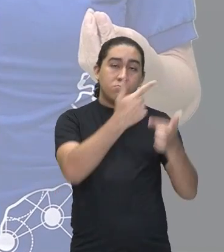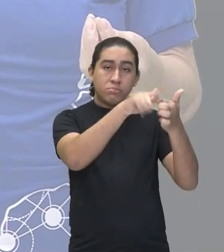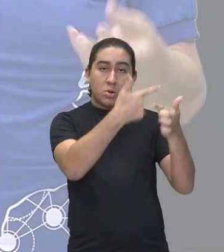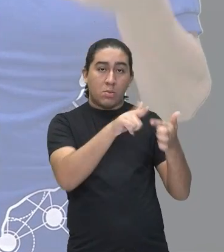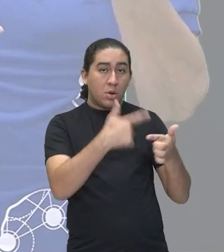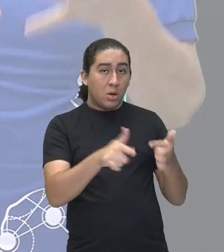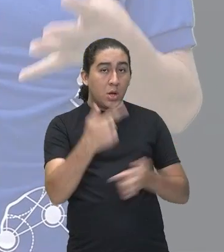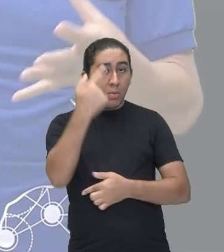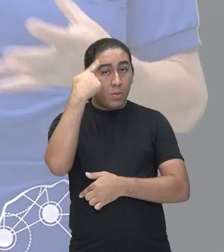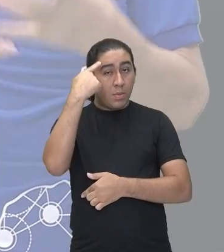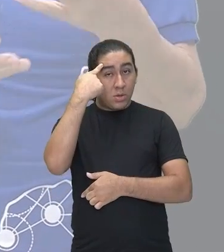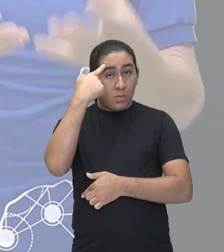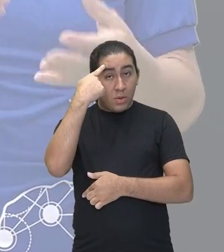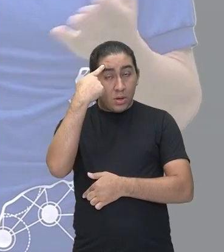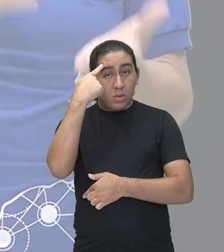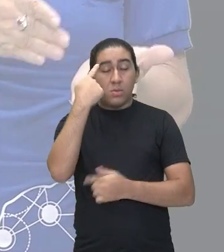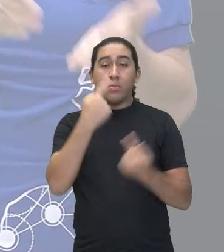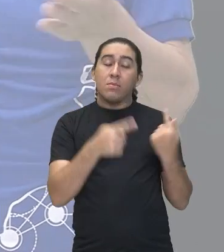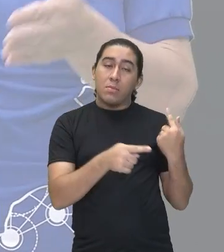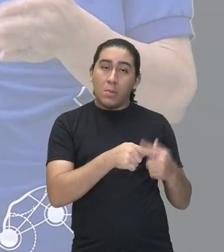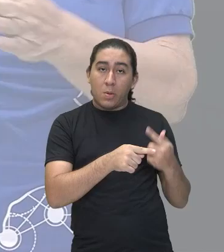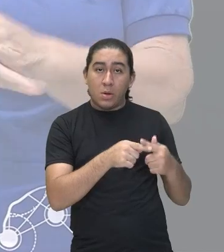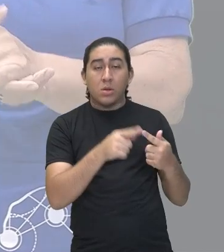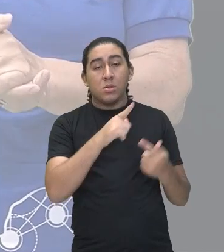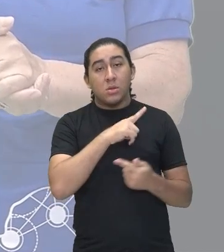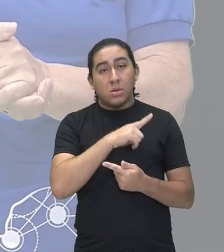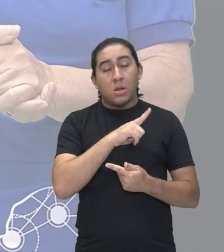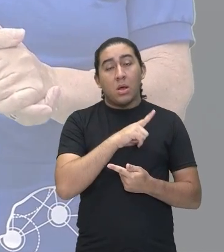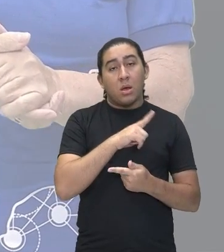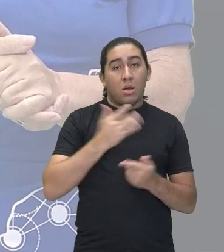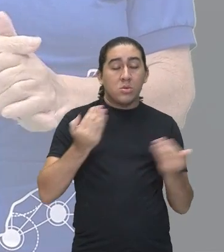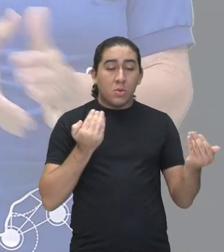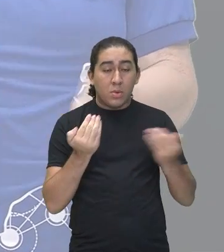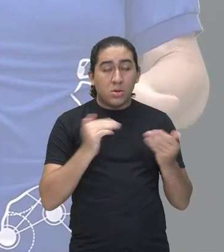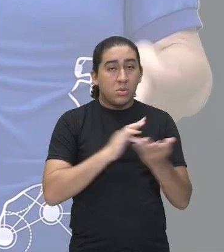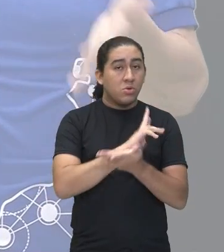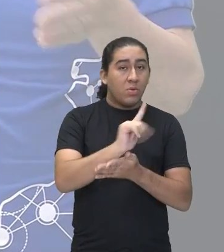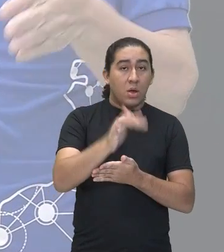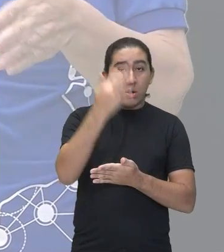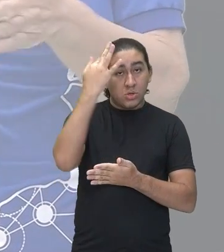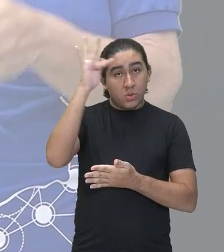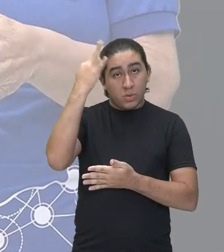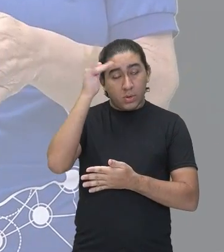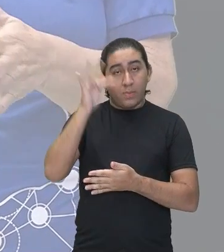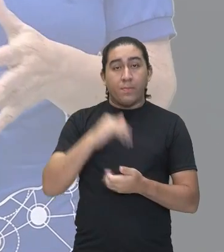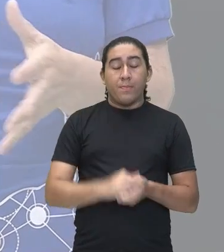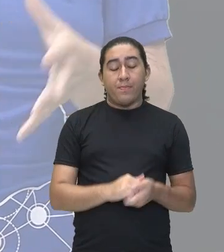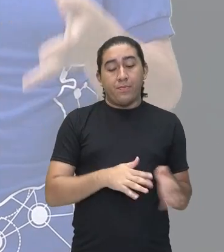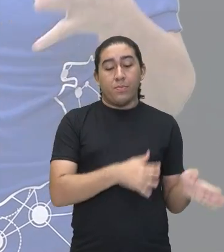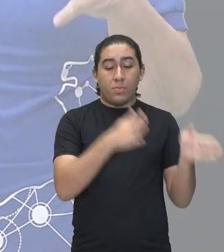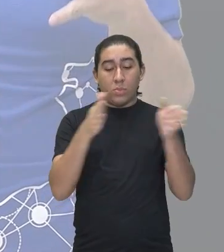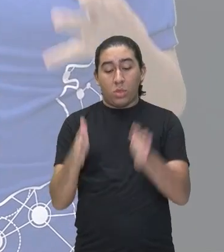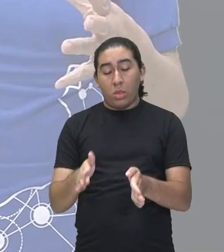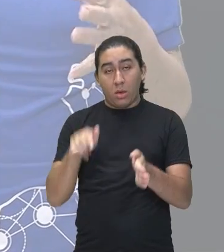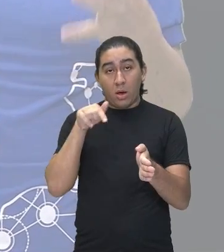existencial por conta do teocentrismo e o antropocentrismo. Já no arcadismo, o homem